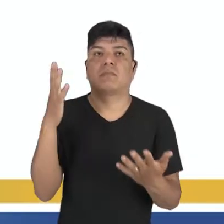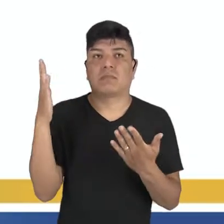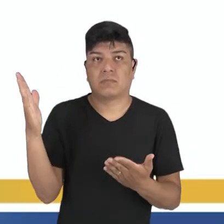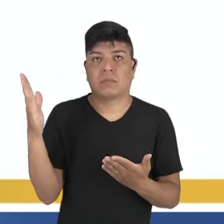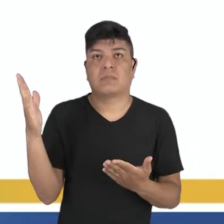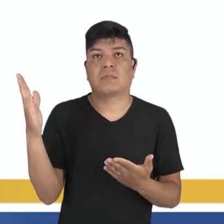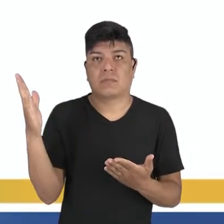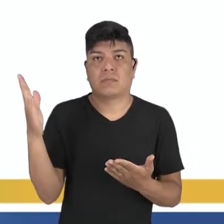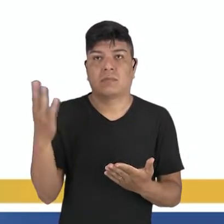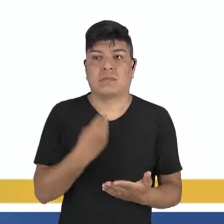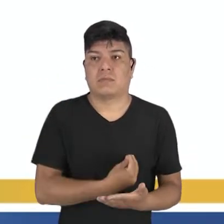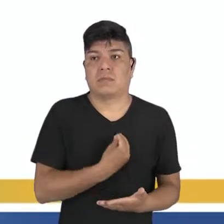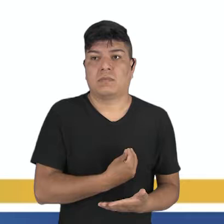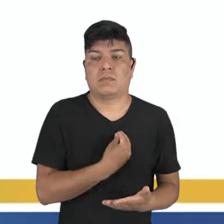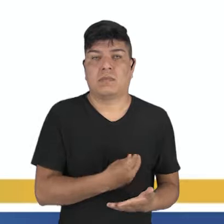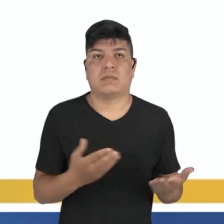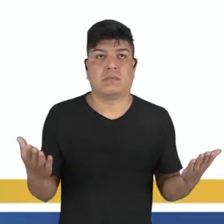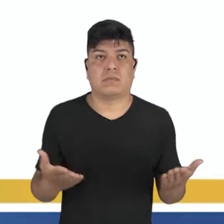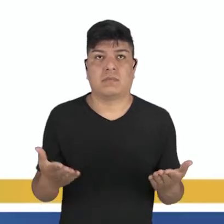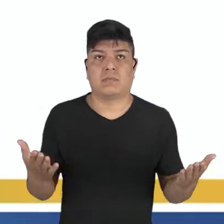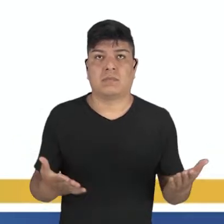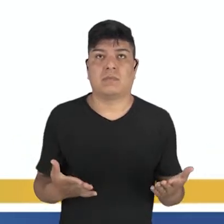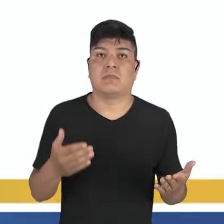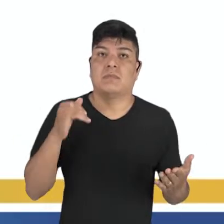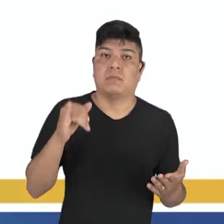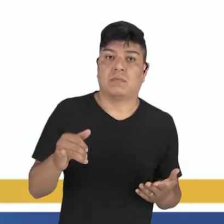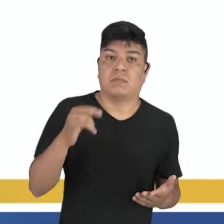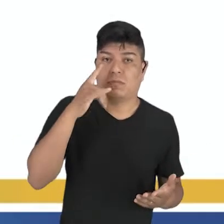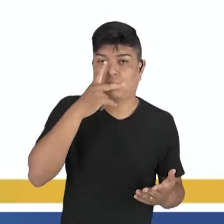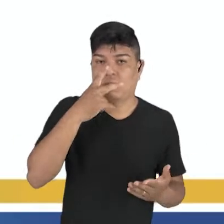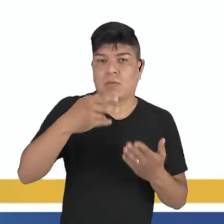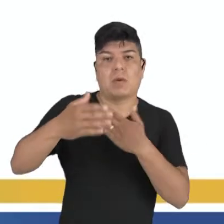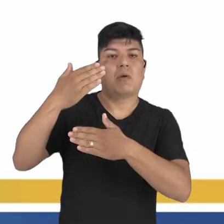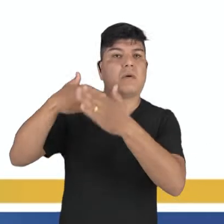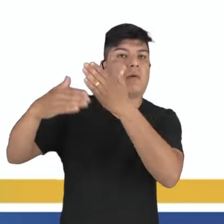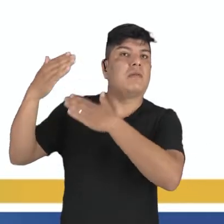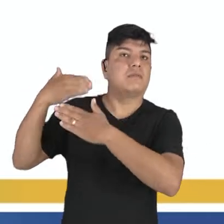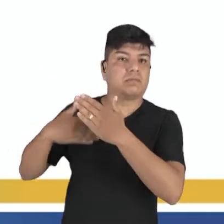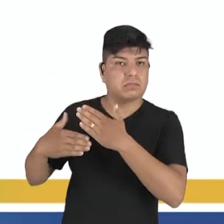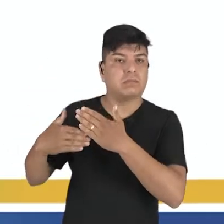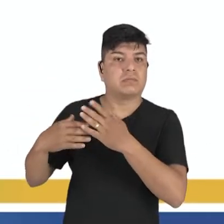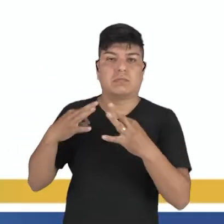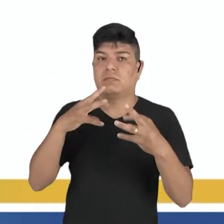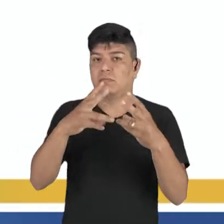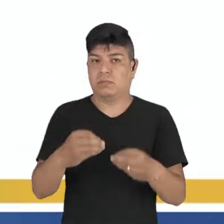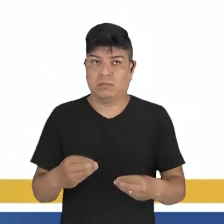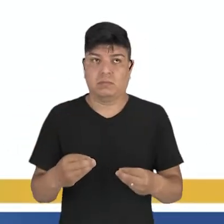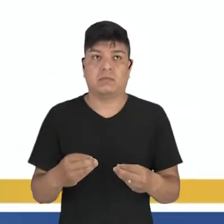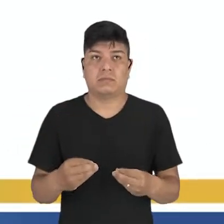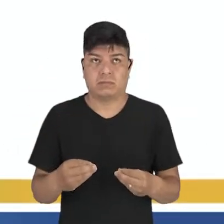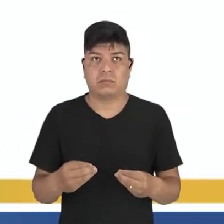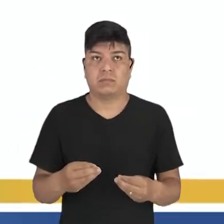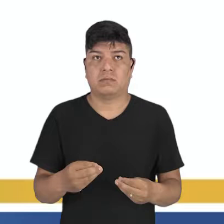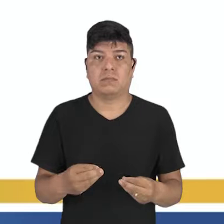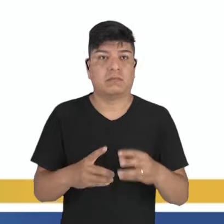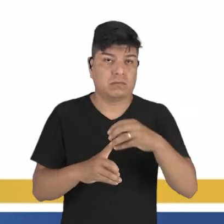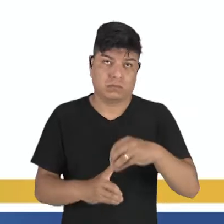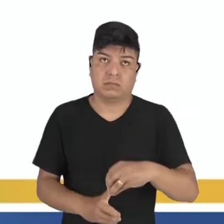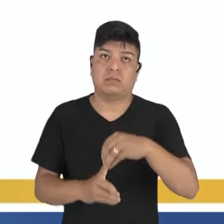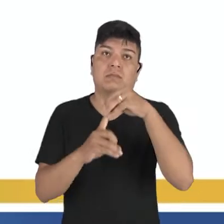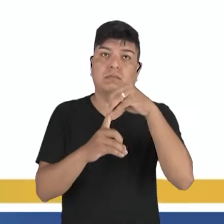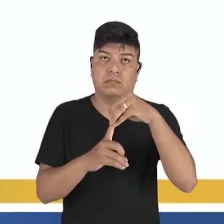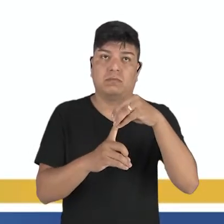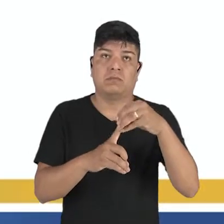os organismos que vivem atualmente. Vejam que se você regredir, né, até o máximo, todos eles vêm de um único